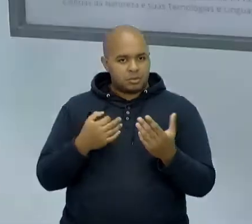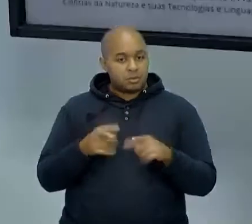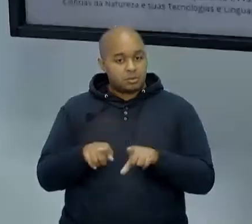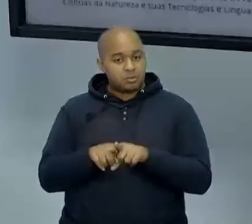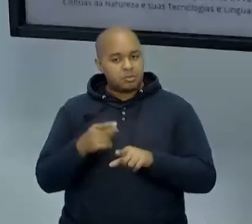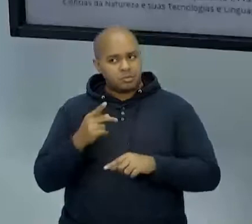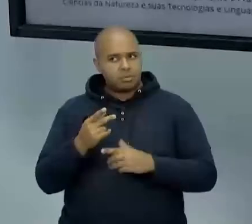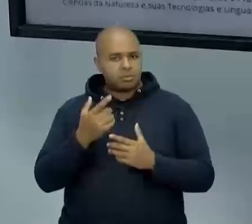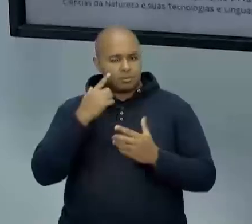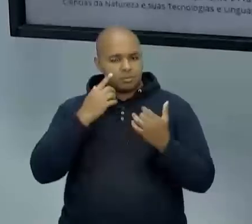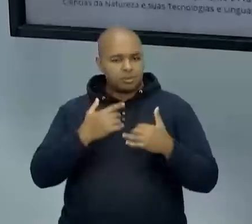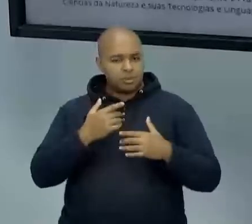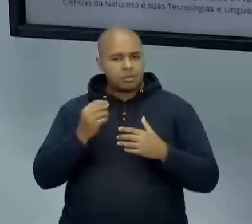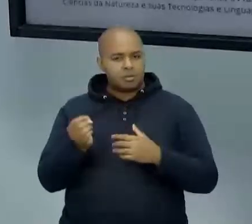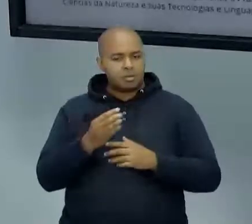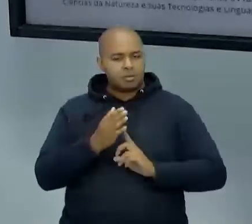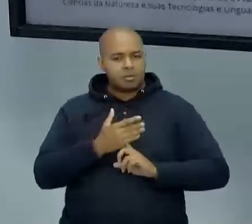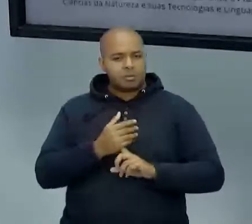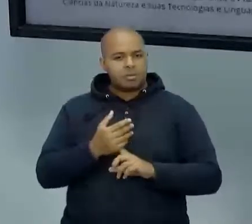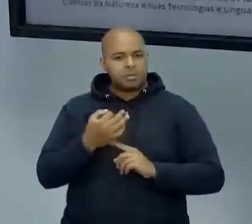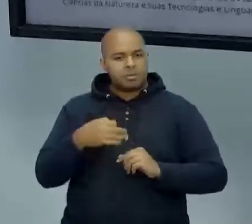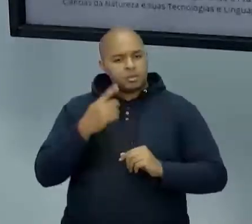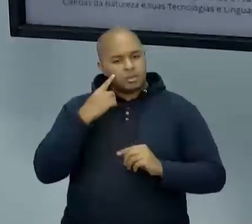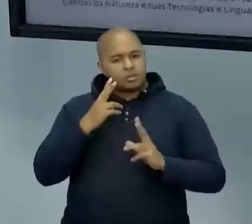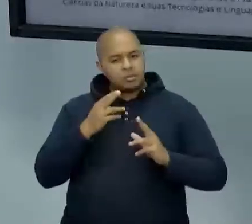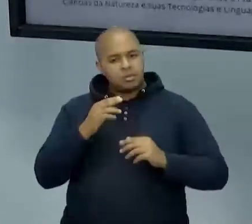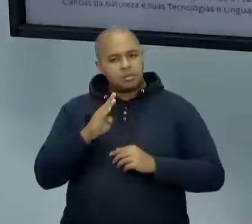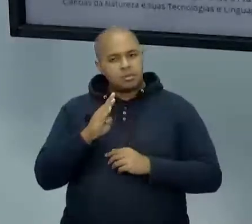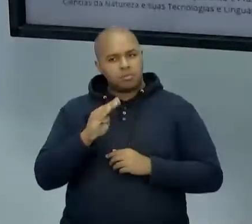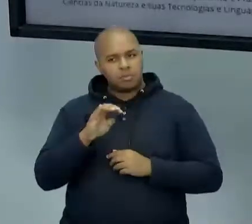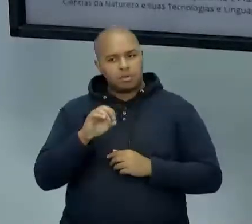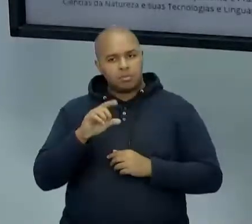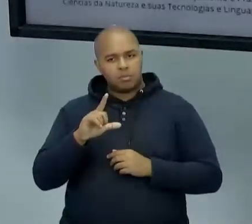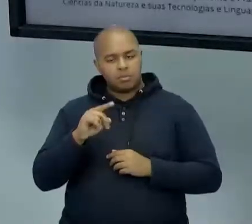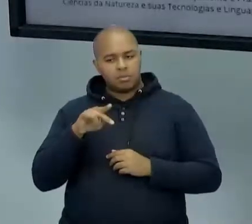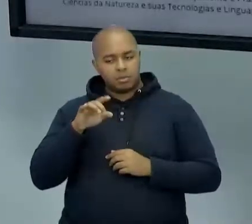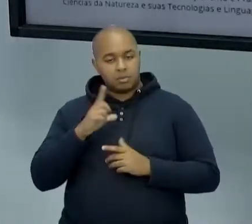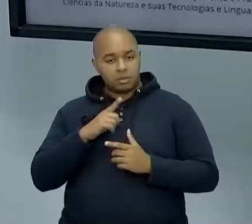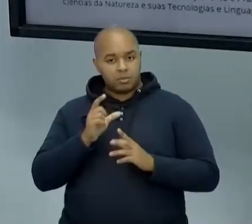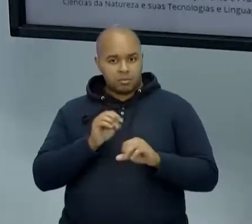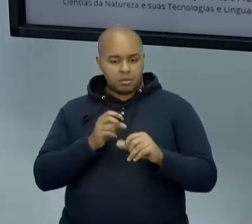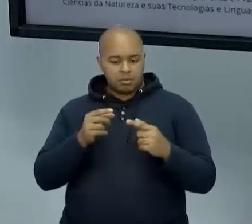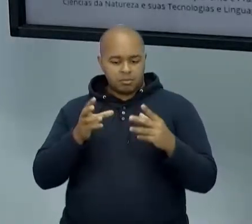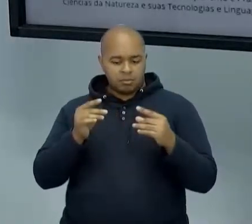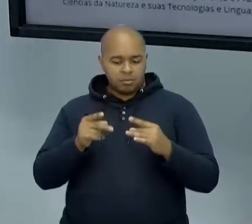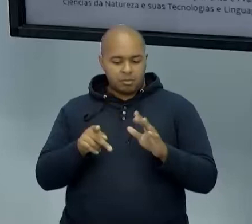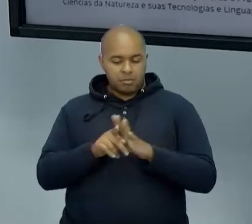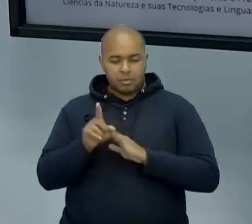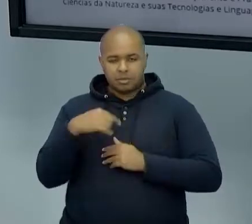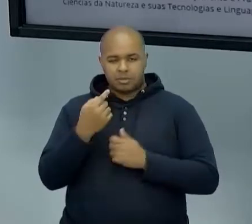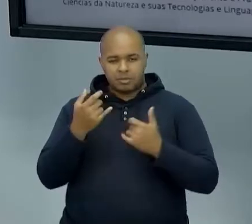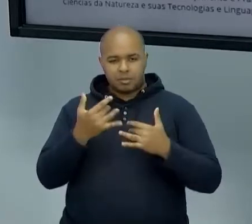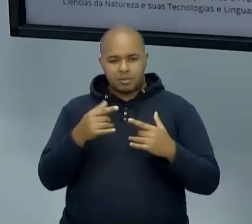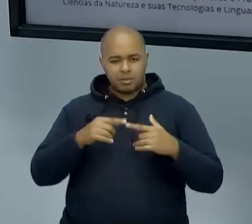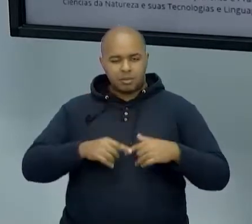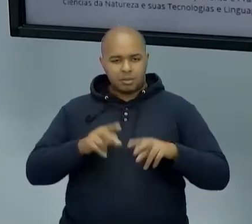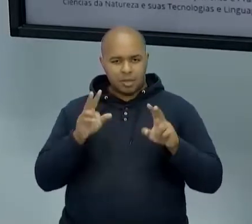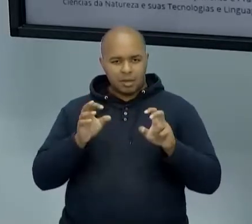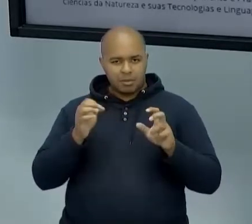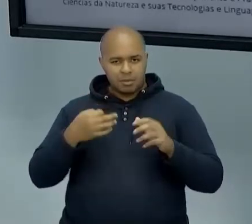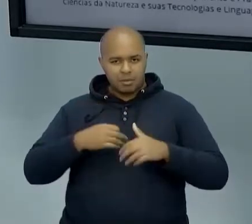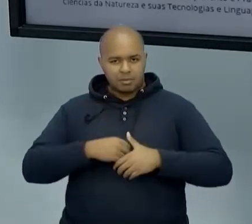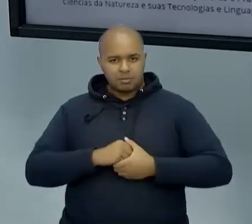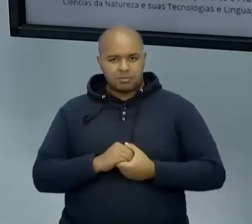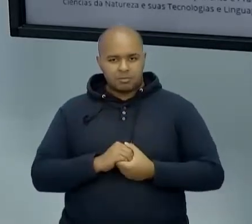E também vamos falar de novas tecnologias aí como os biopolímeros, tá? Nós vamos ter uma aula específica aí onde a gente vai falar sobre esse tema, tá